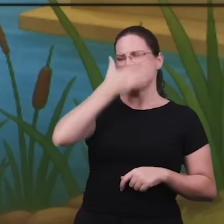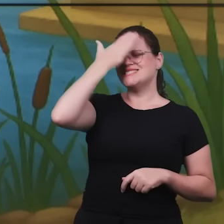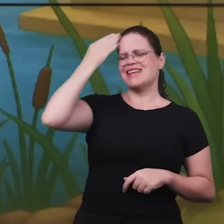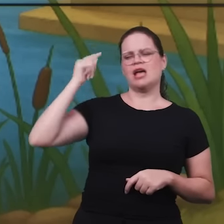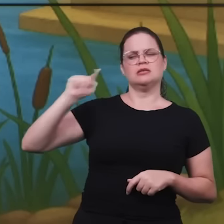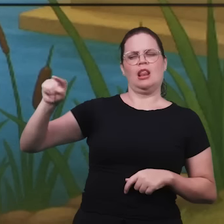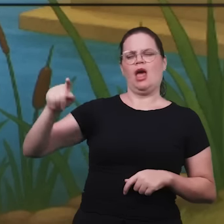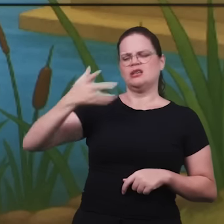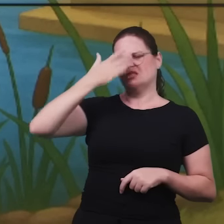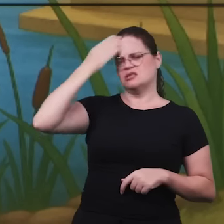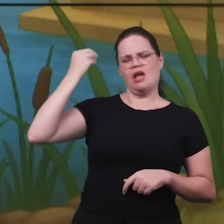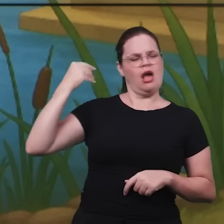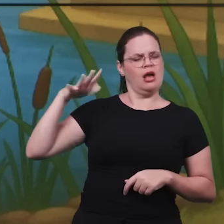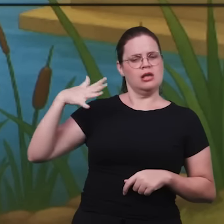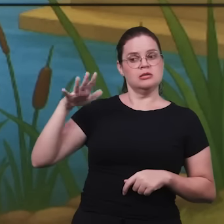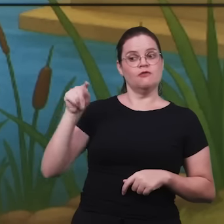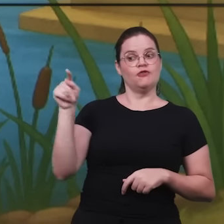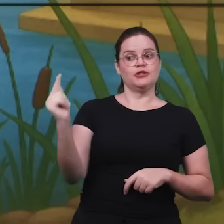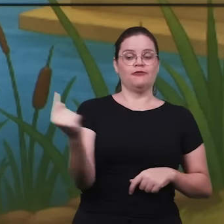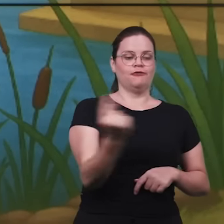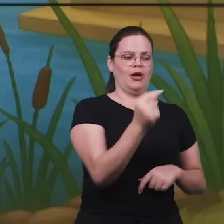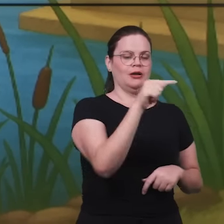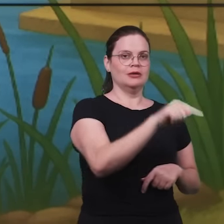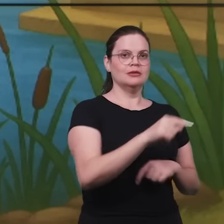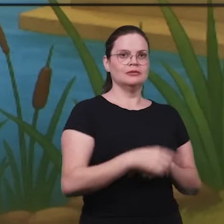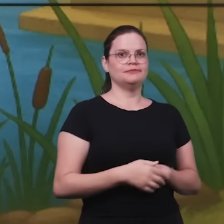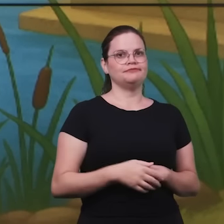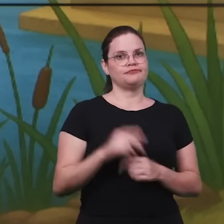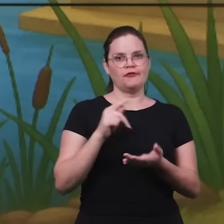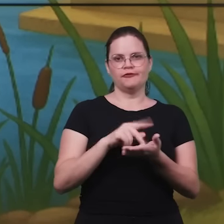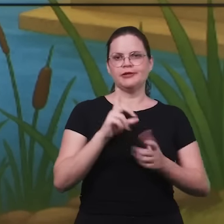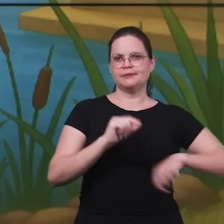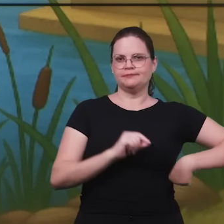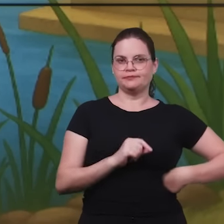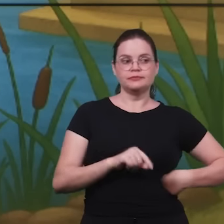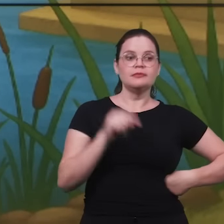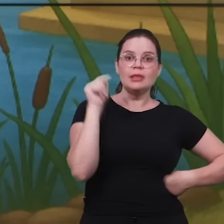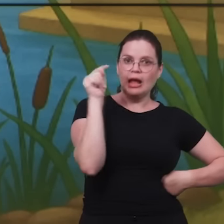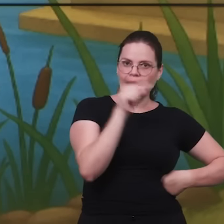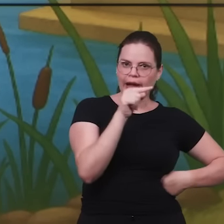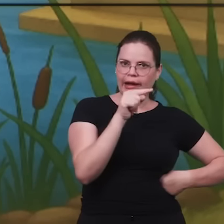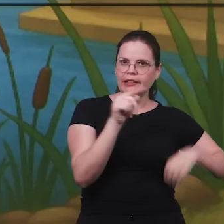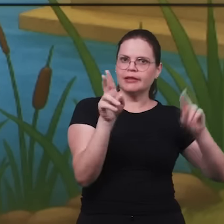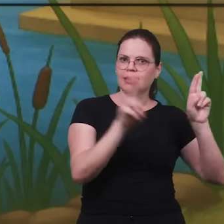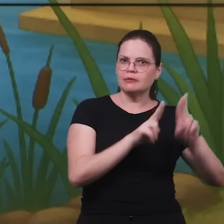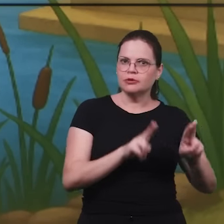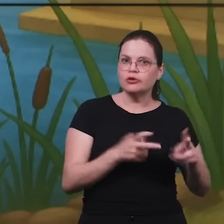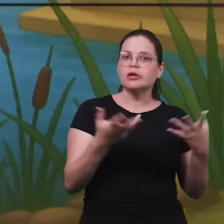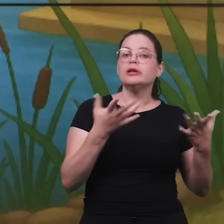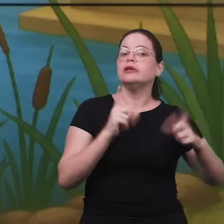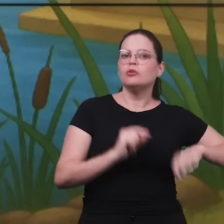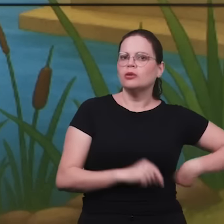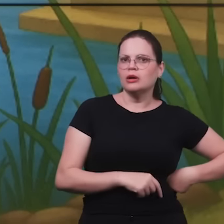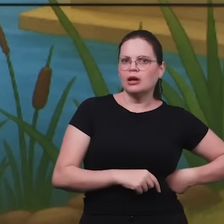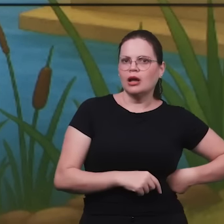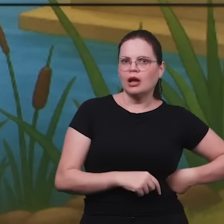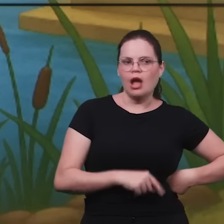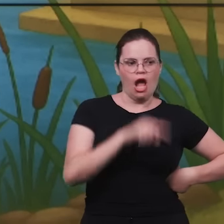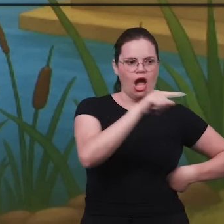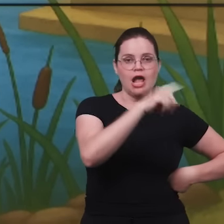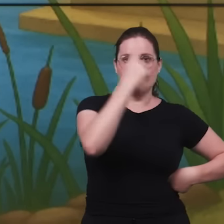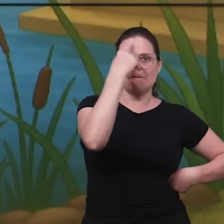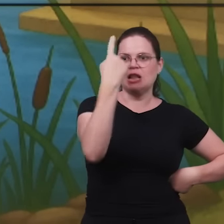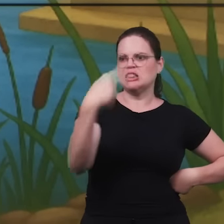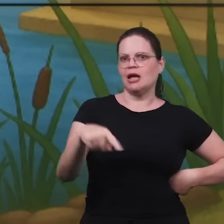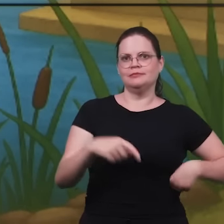serviam. Na verdade, gente, aquele rei queria ser o Deus deles. Pensa nisso. Ele queria mudar o